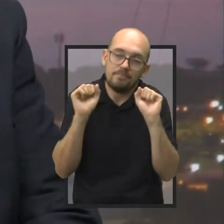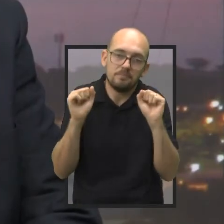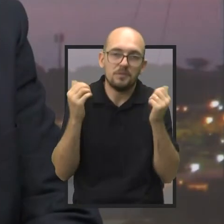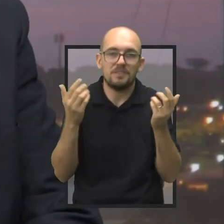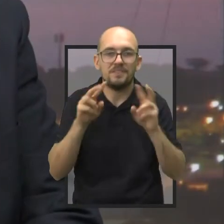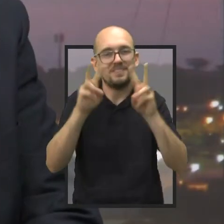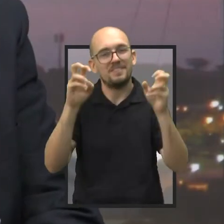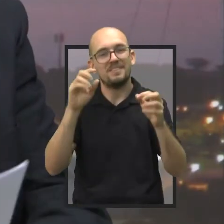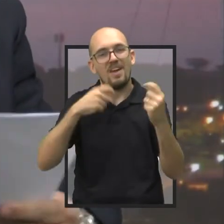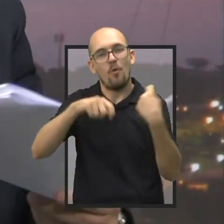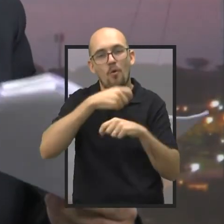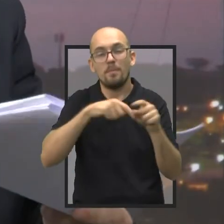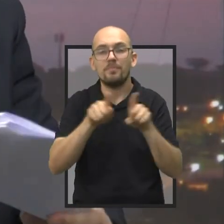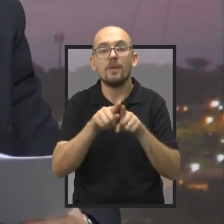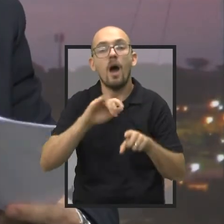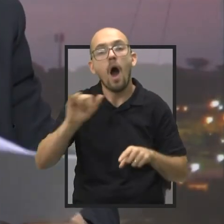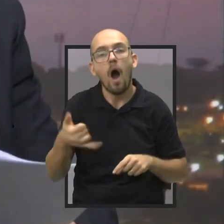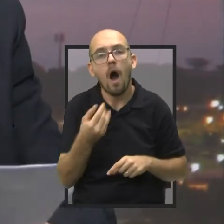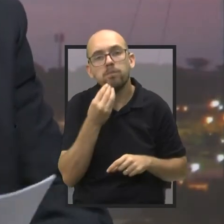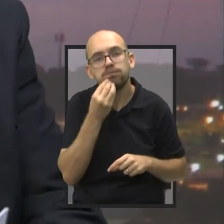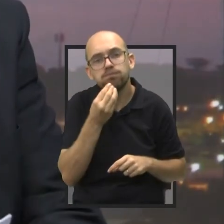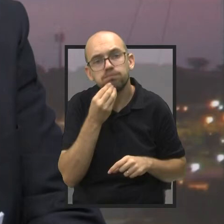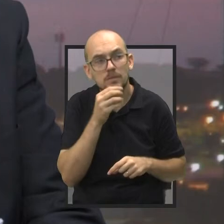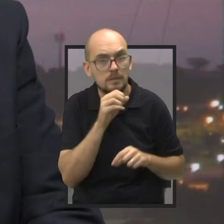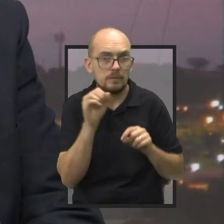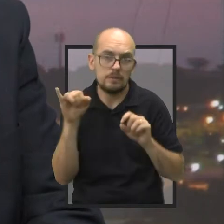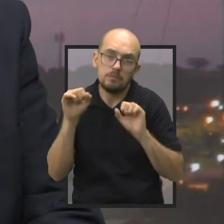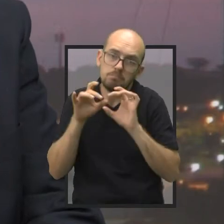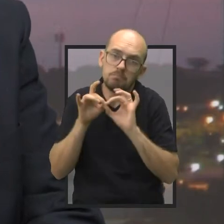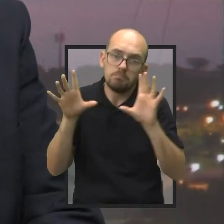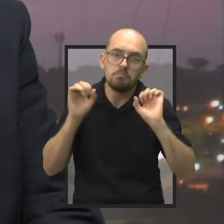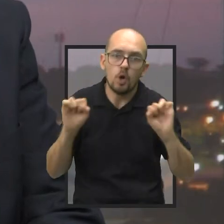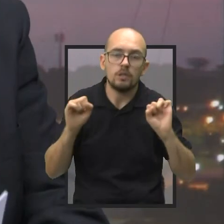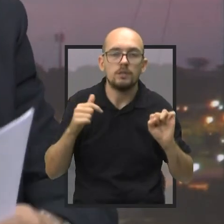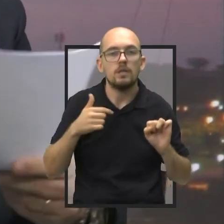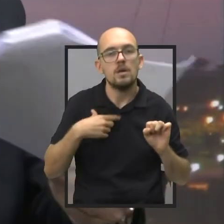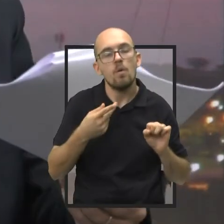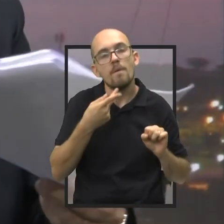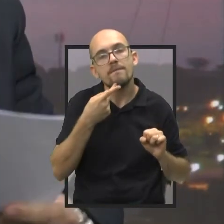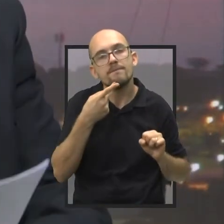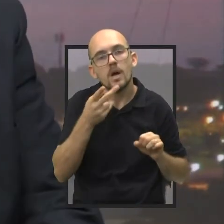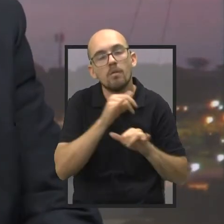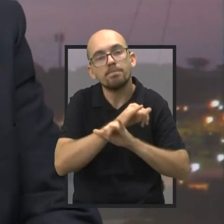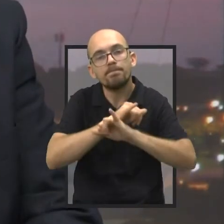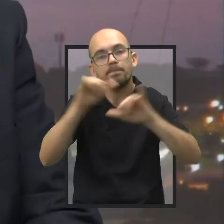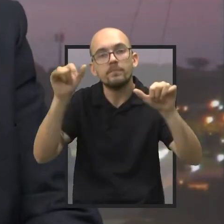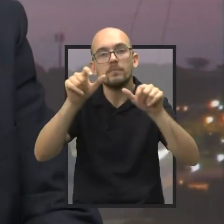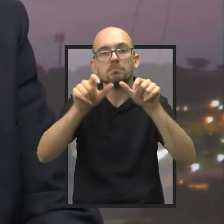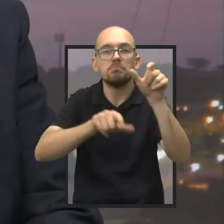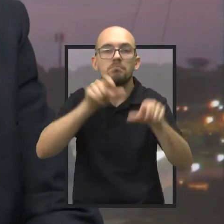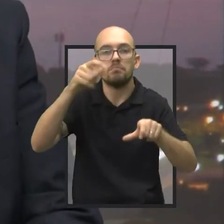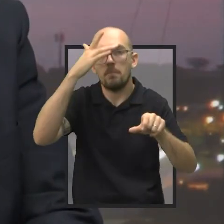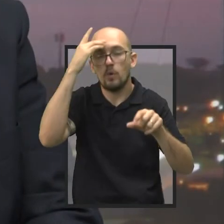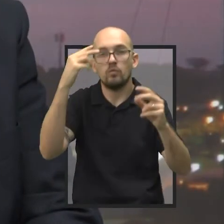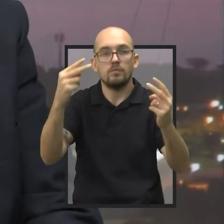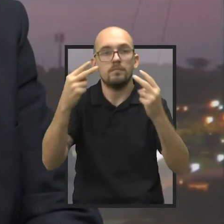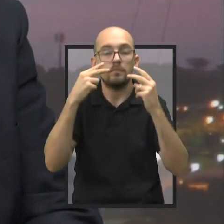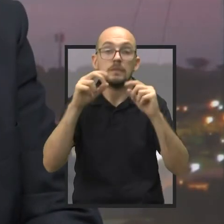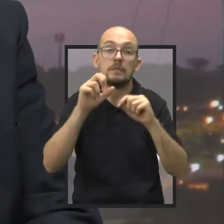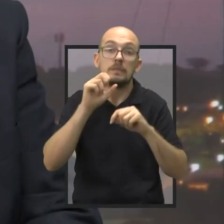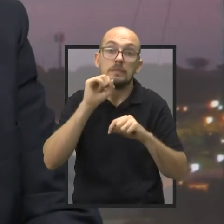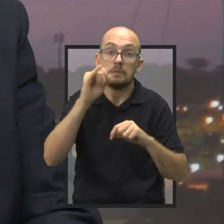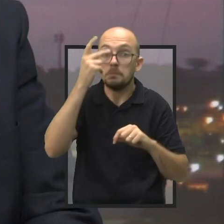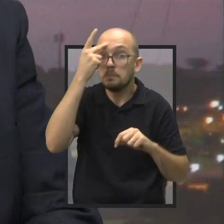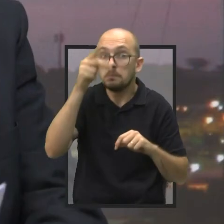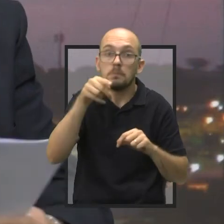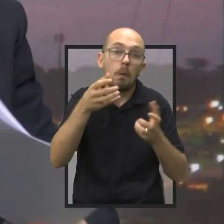economia. E queria aproveitar a deixa, né, se você me permite, falar aos nossos ouvintes que, se